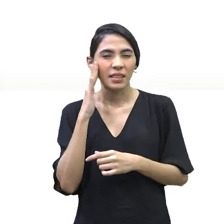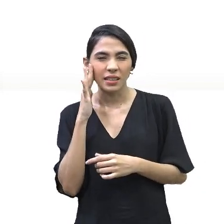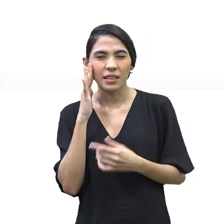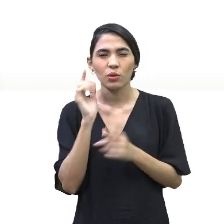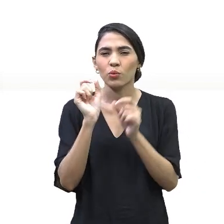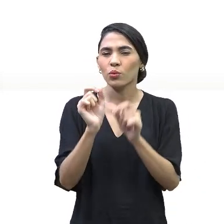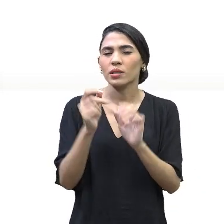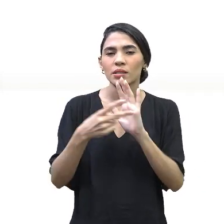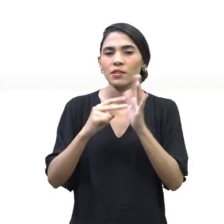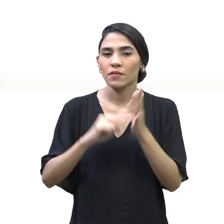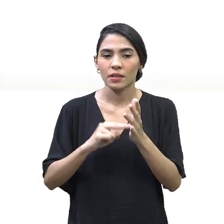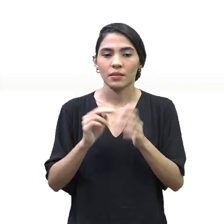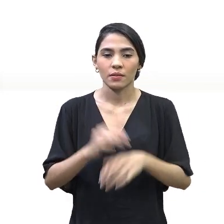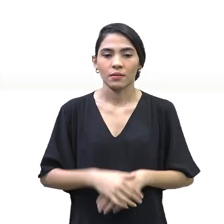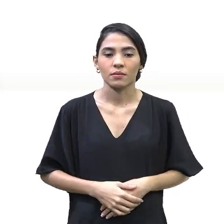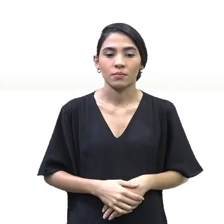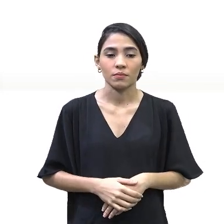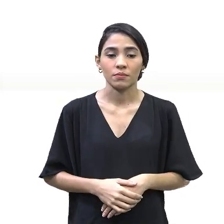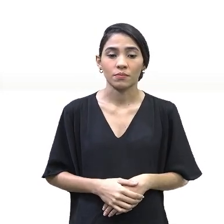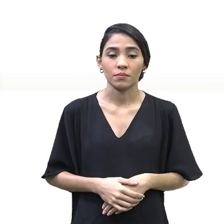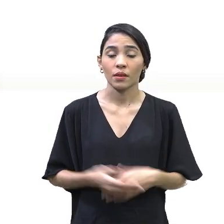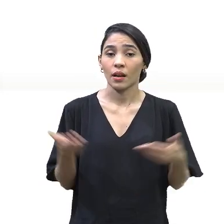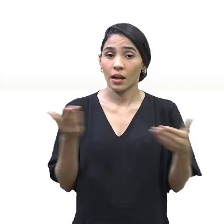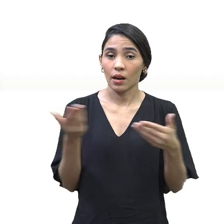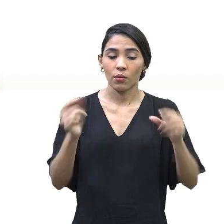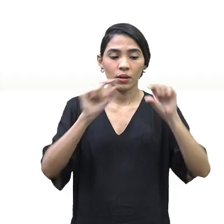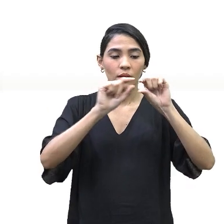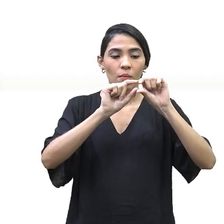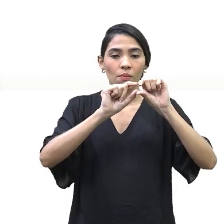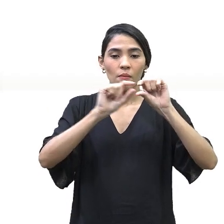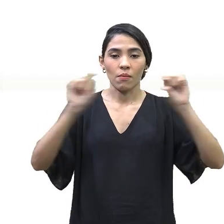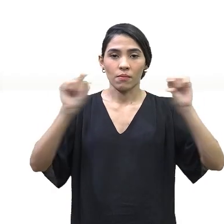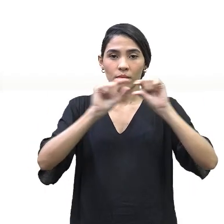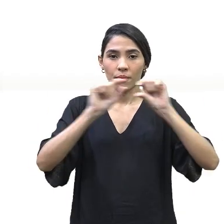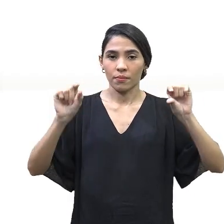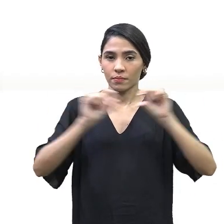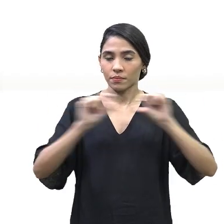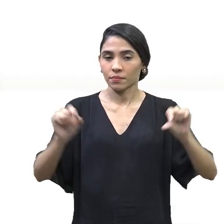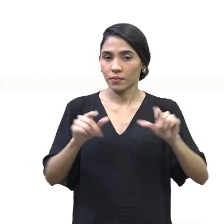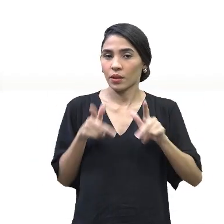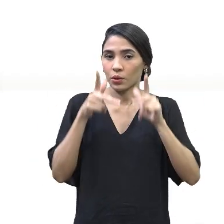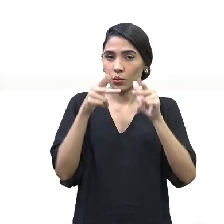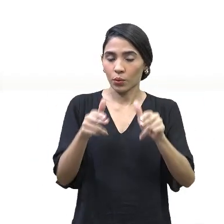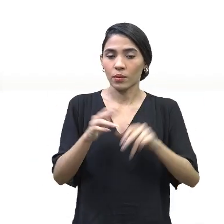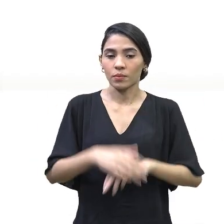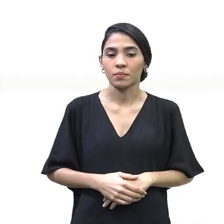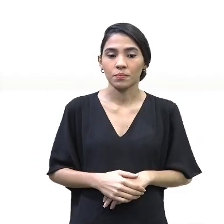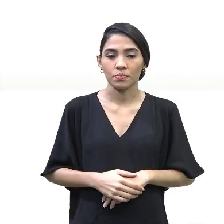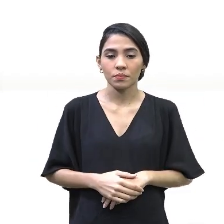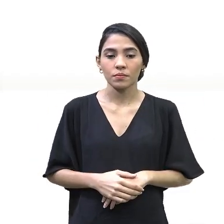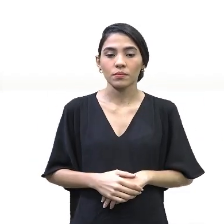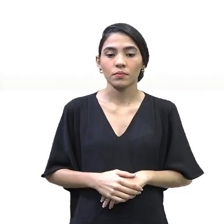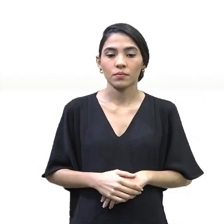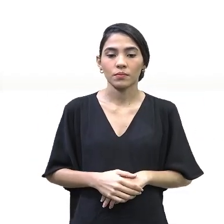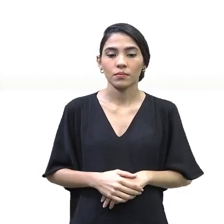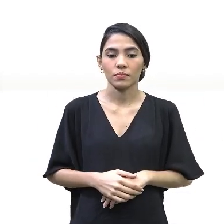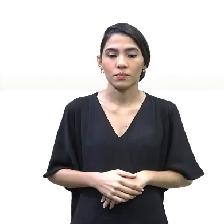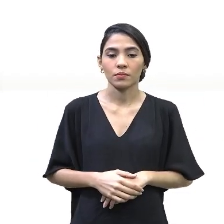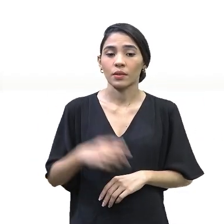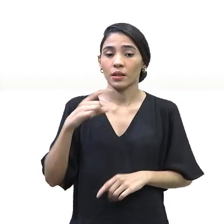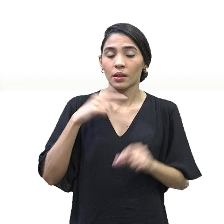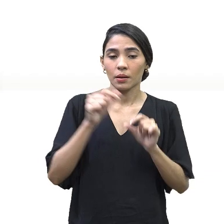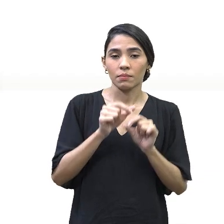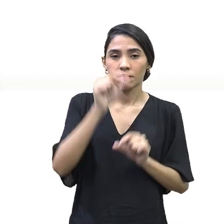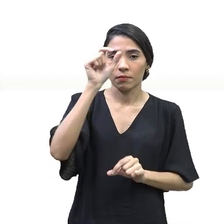ele quer representar. Bom, veja agora o gráfico de colunas. A mesma coisa. Nós temos o eixo vertical, com suas